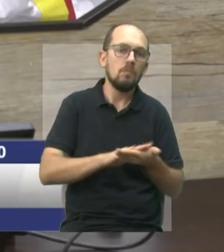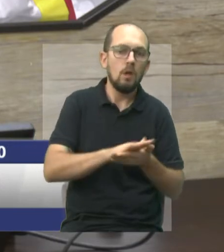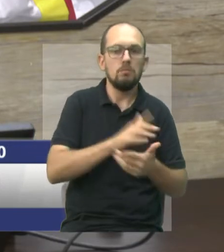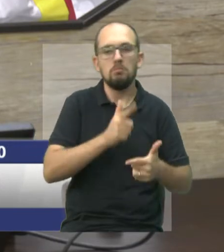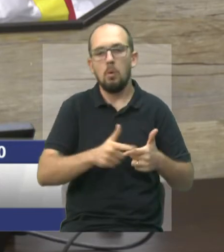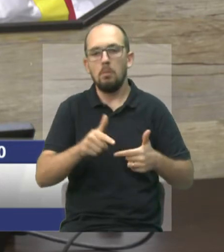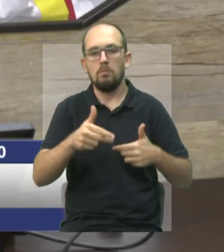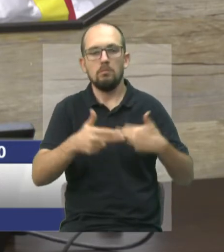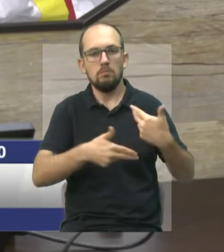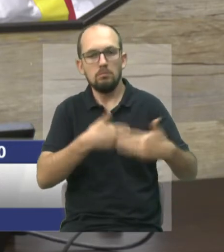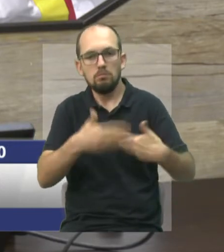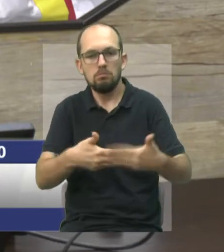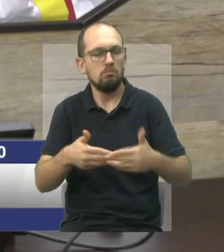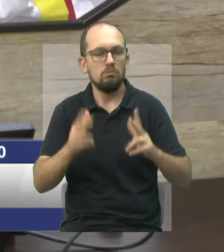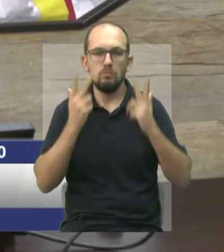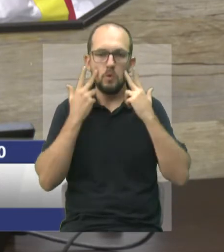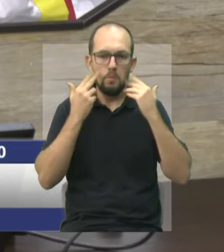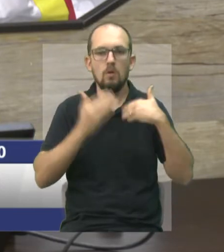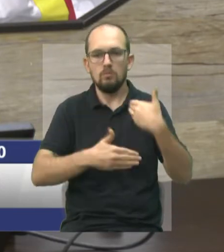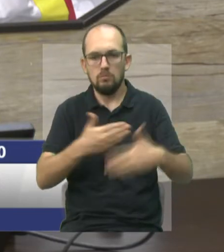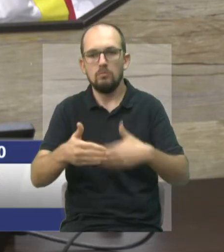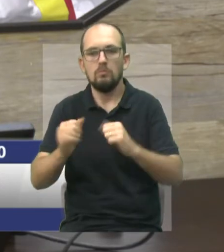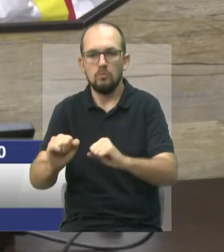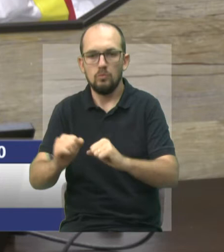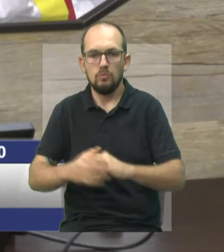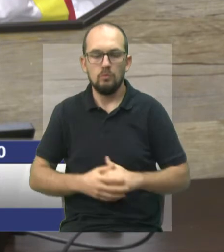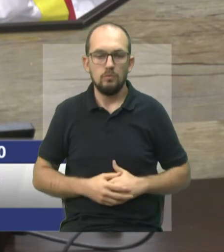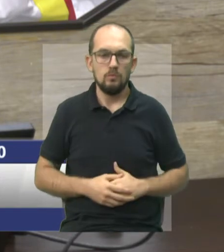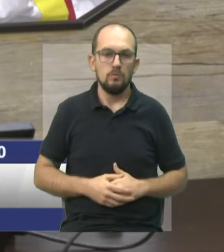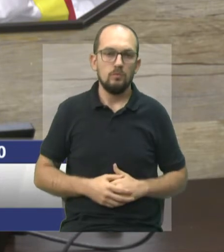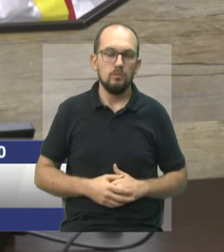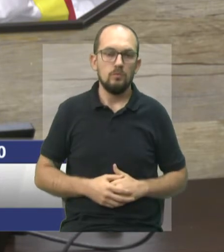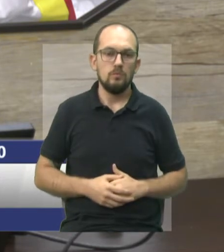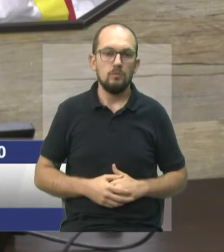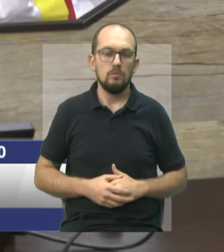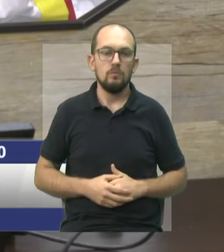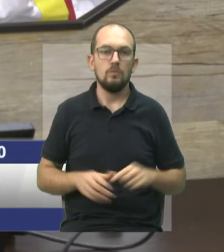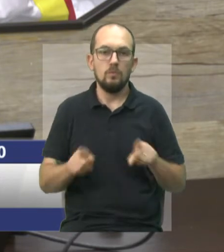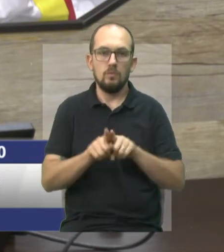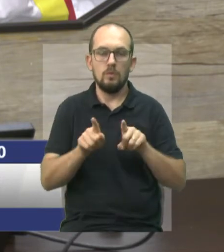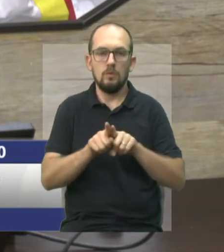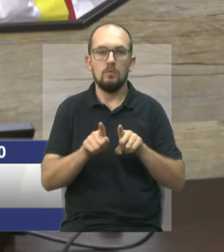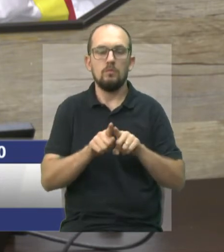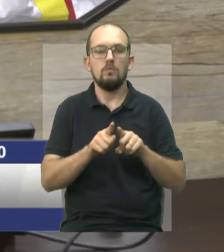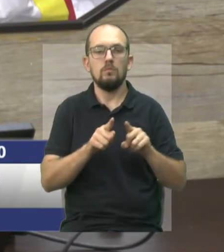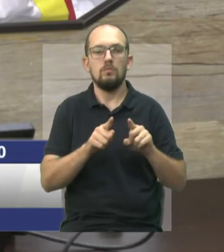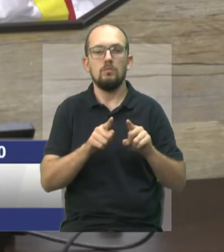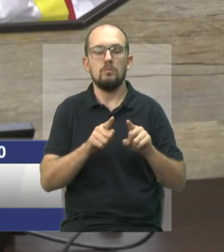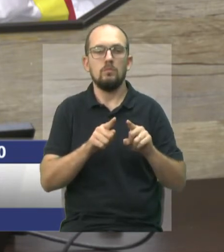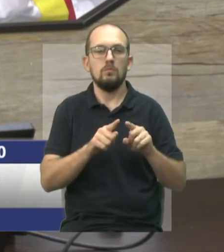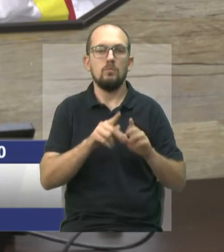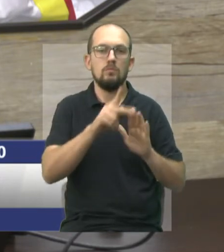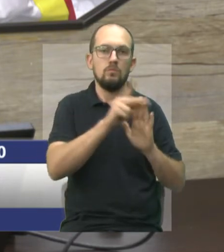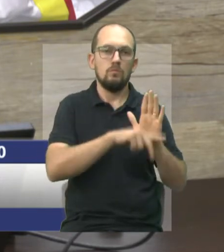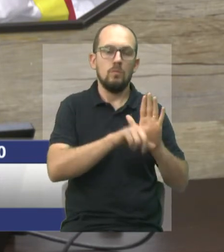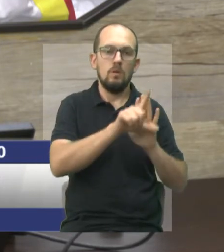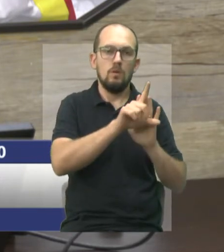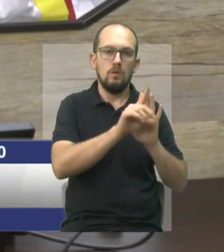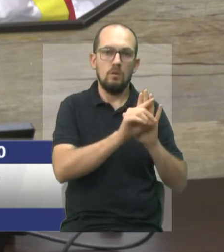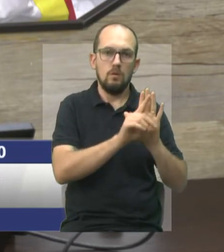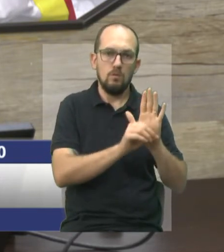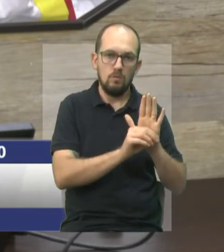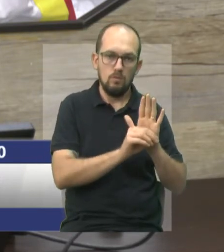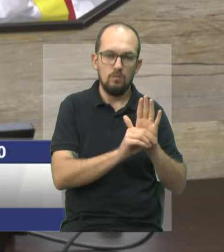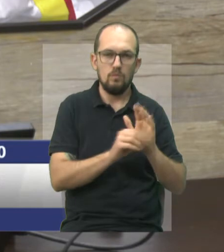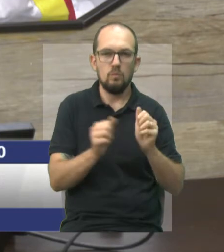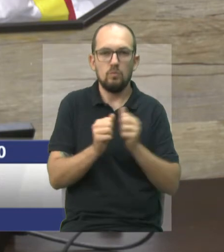continuidade da tramitação do mesmo. Então, quanto ao mérito e compatibilidade do projeto de lei da LDO com o plano